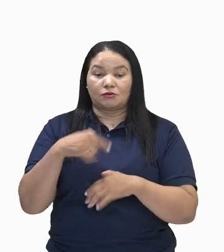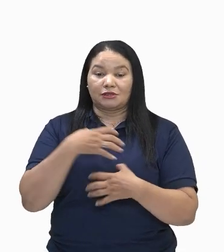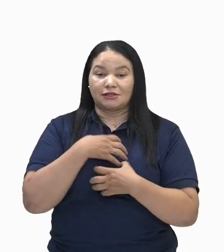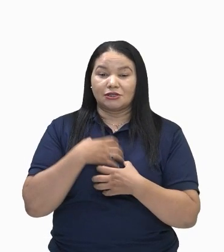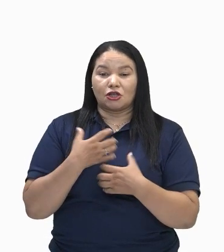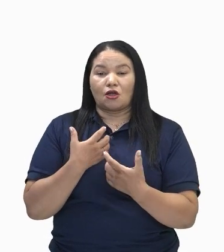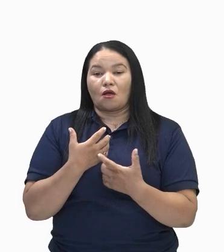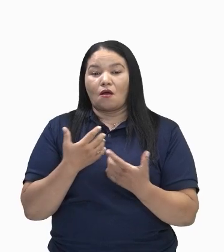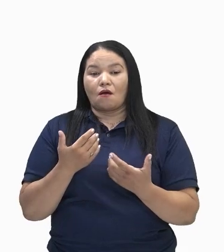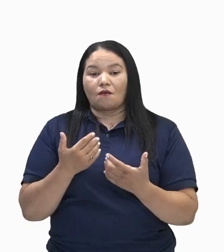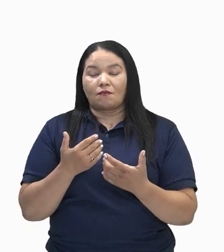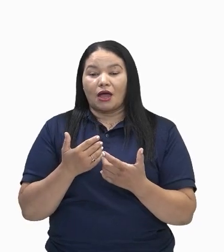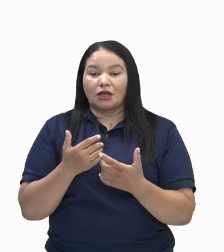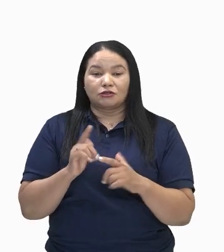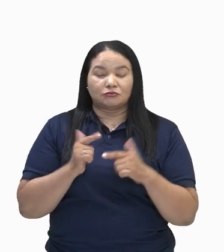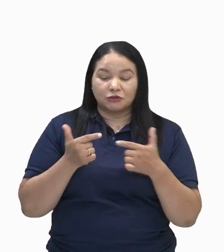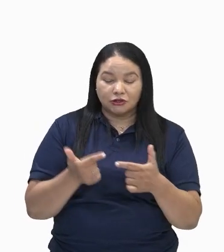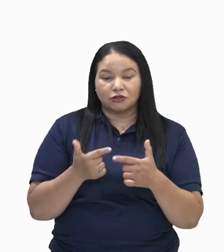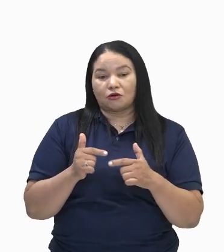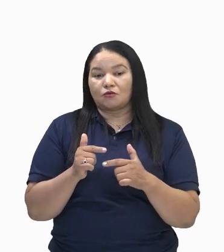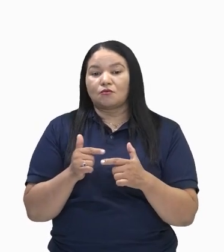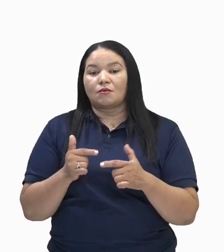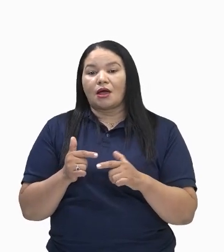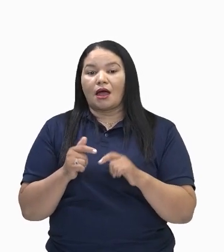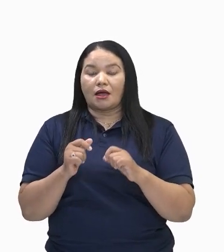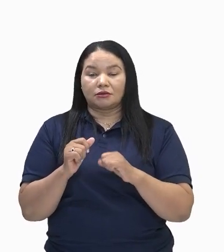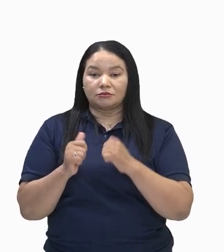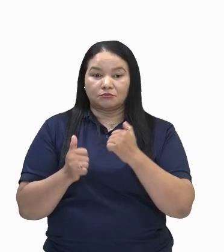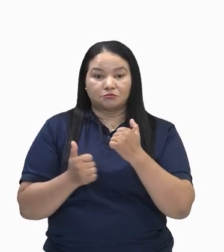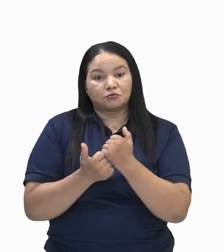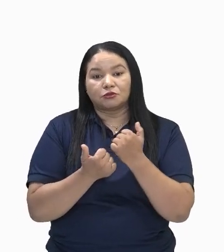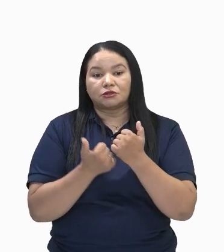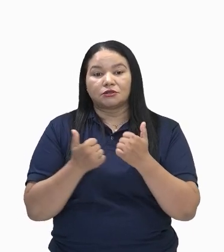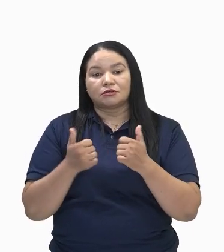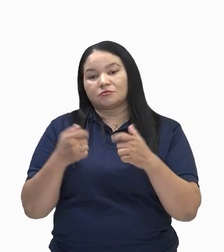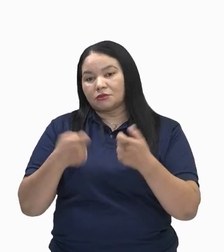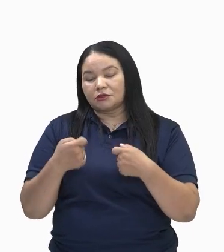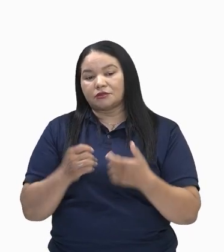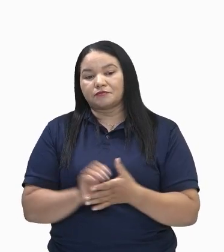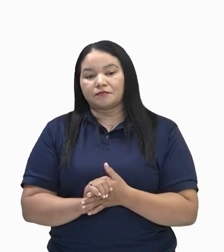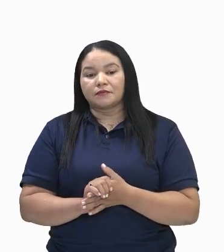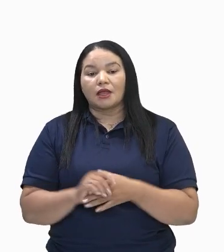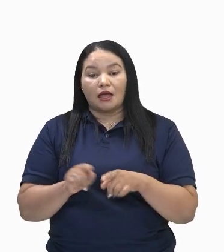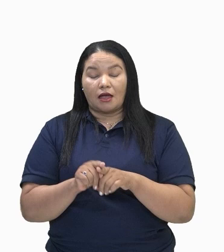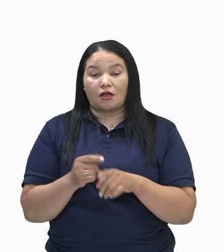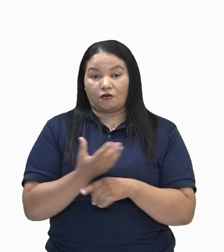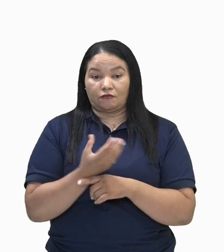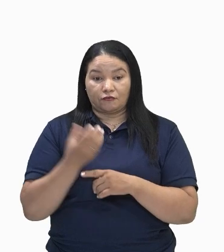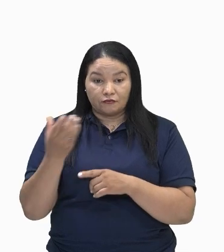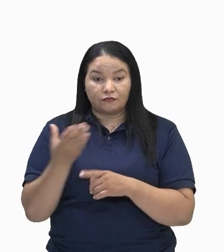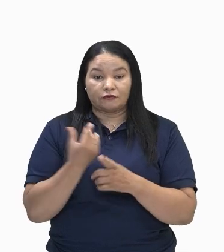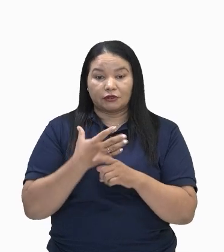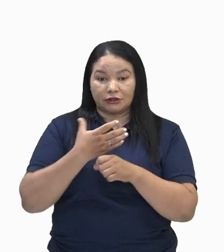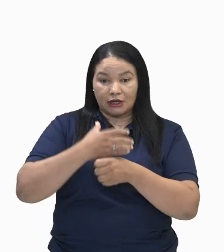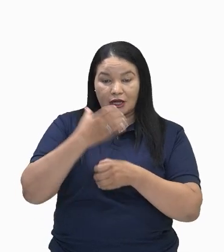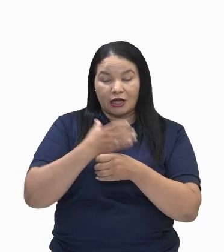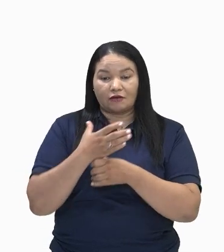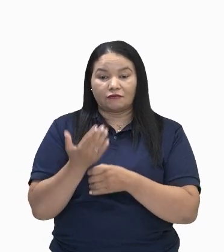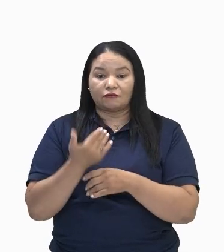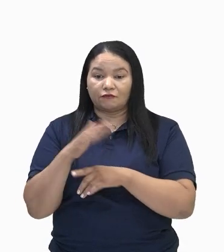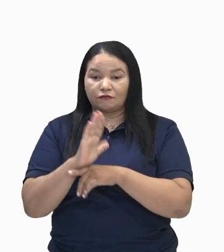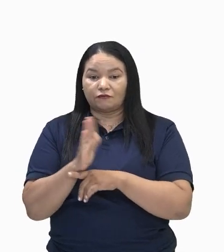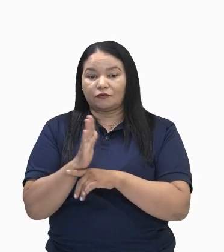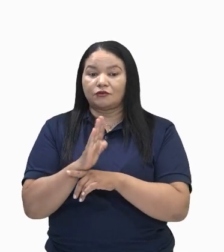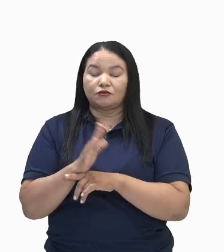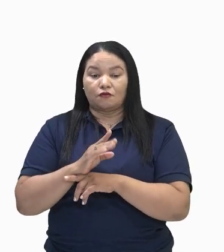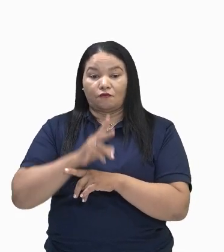impotência em vez de empoderamento para a ação. A Odisseia de uma Garrafa é um vídeo poderoso e emocionalmente carregado, que cumpre